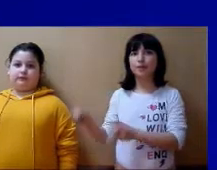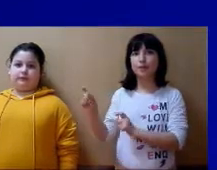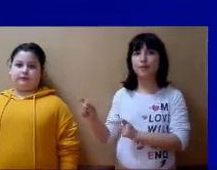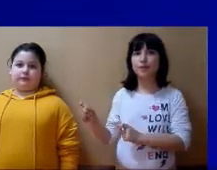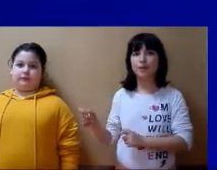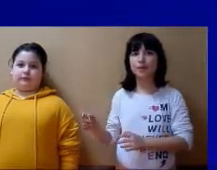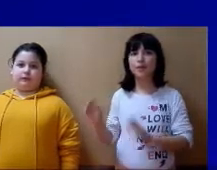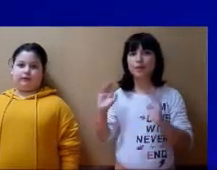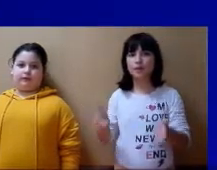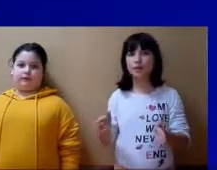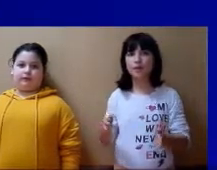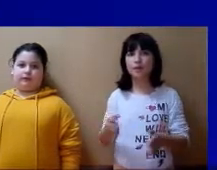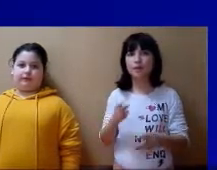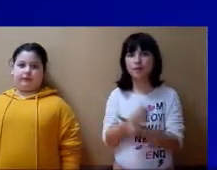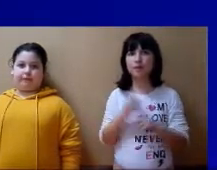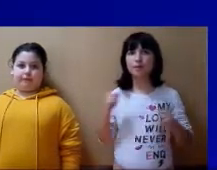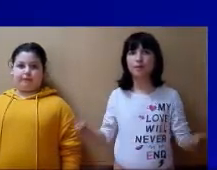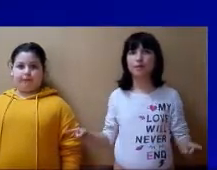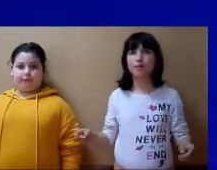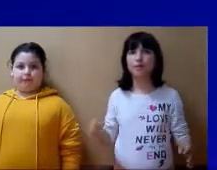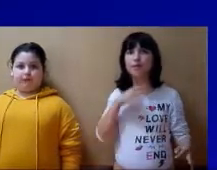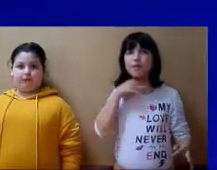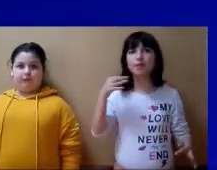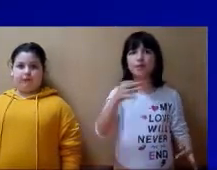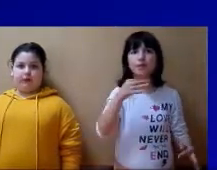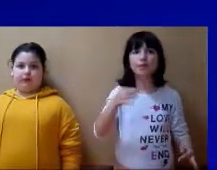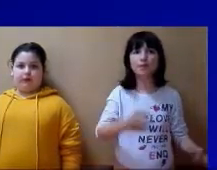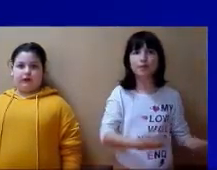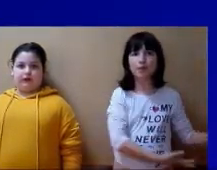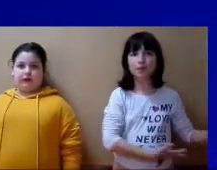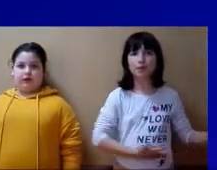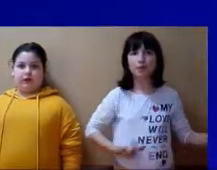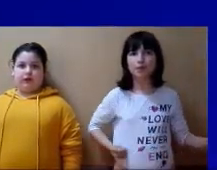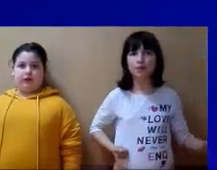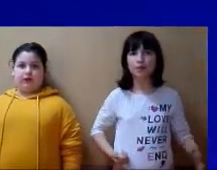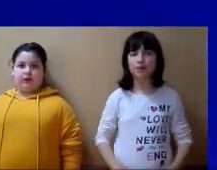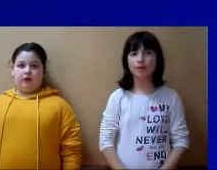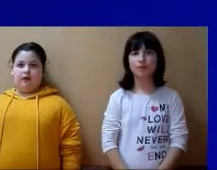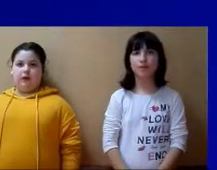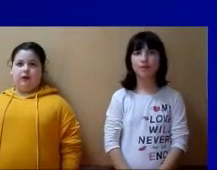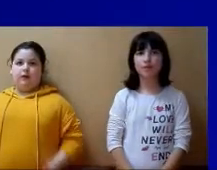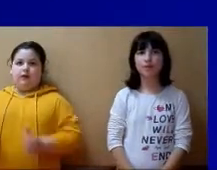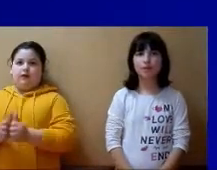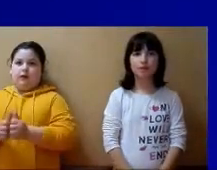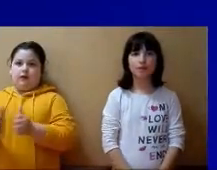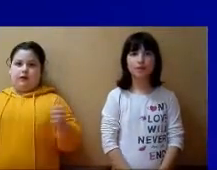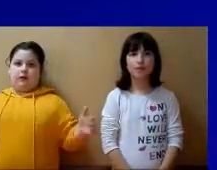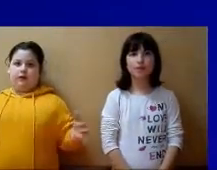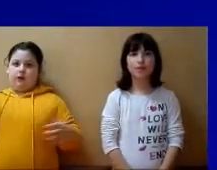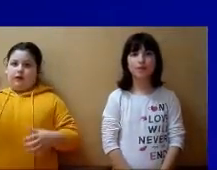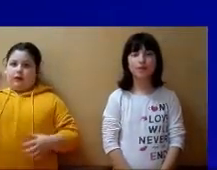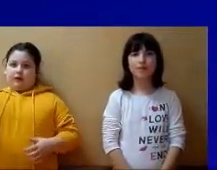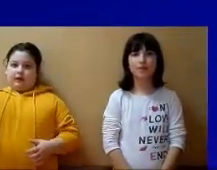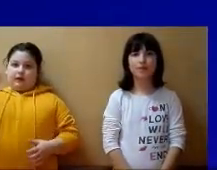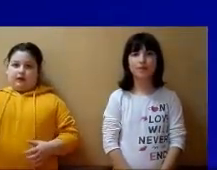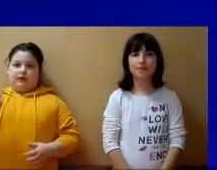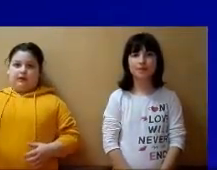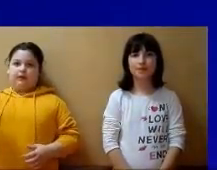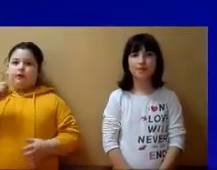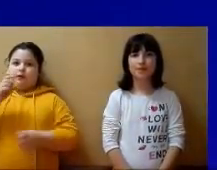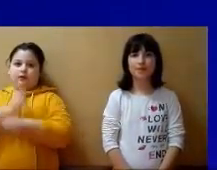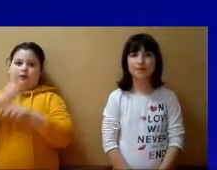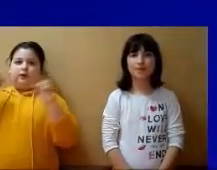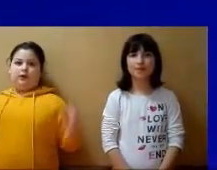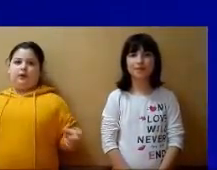Estás despachado? Vamos lá caçar que a família já tem fome. É melhor não nos